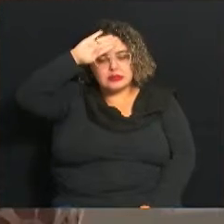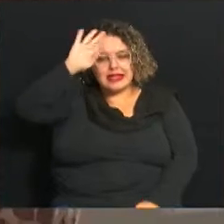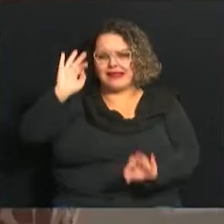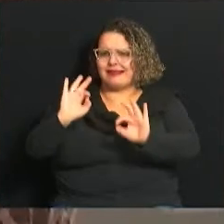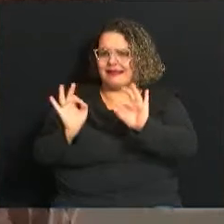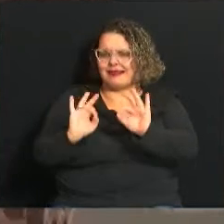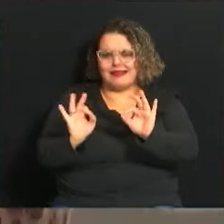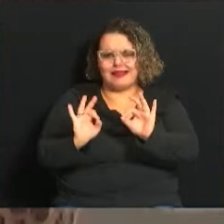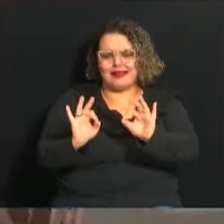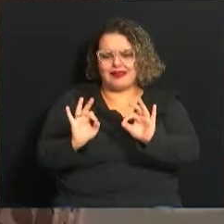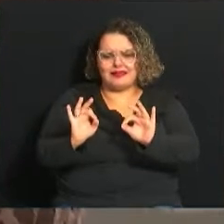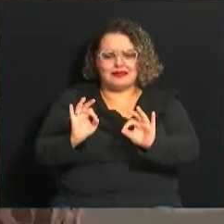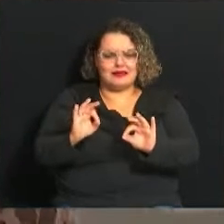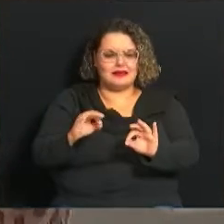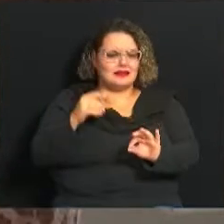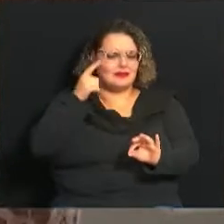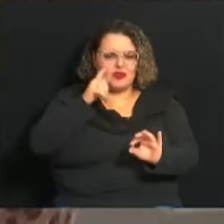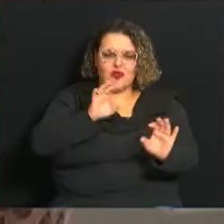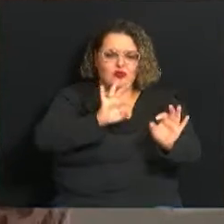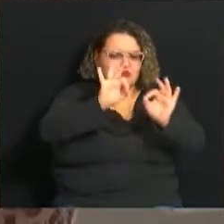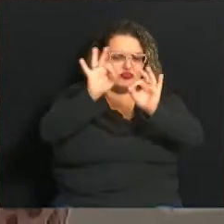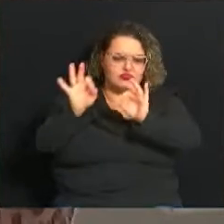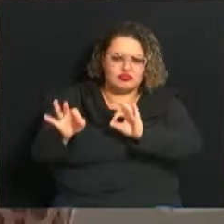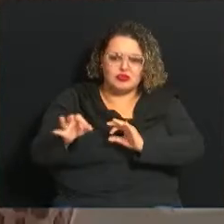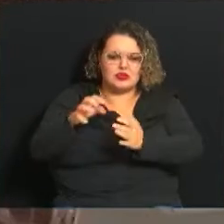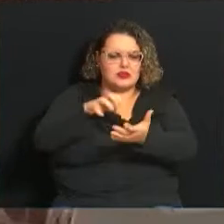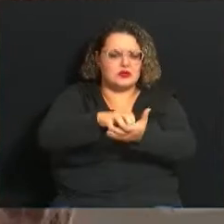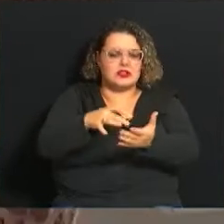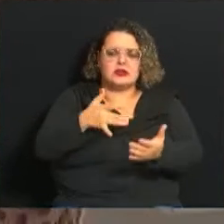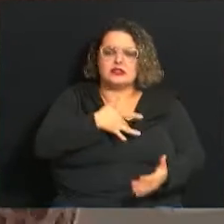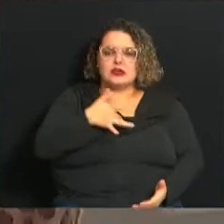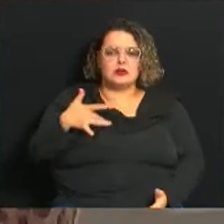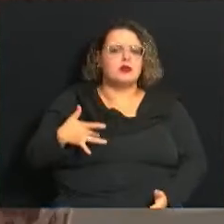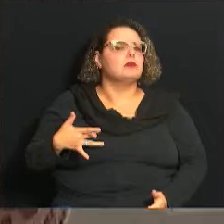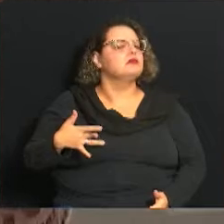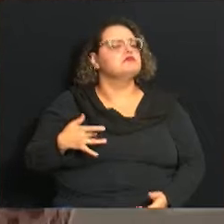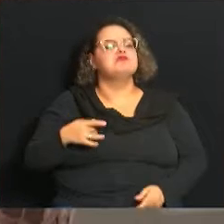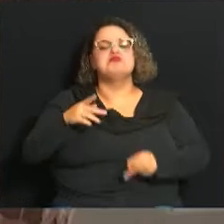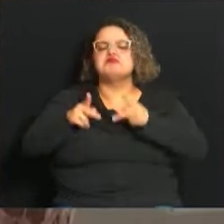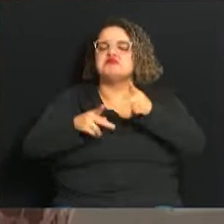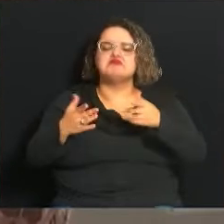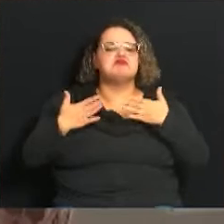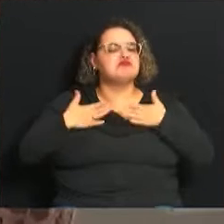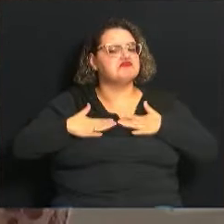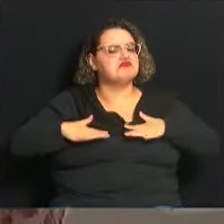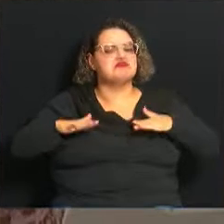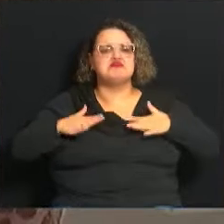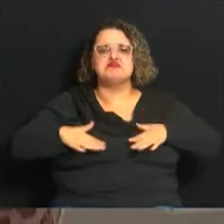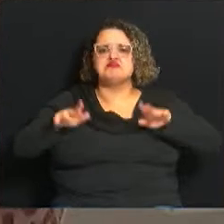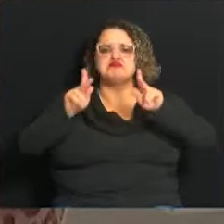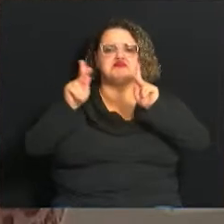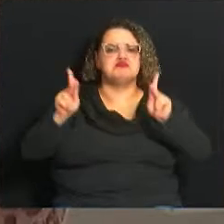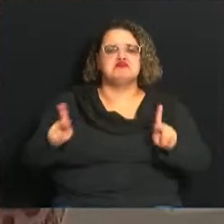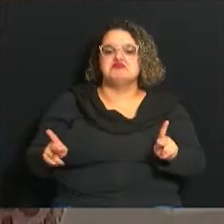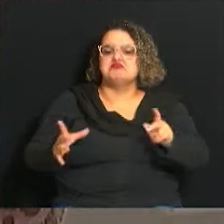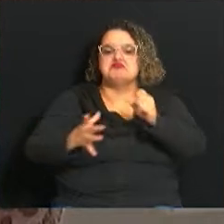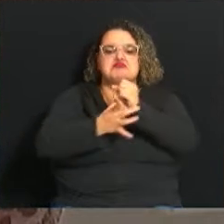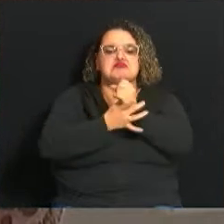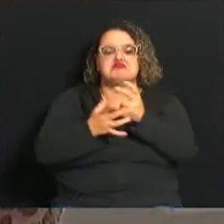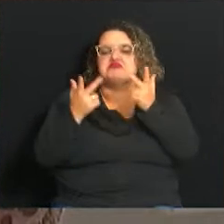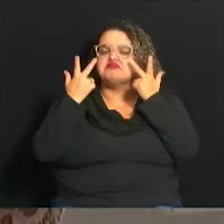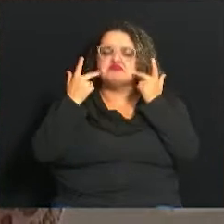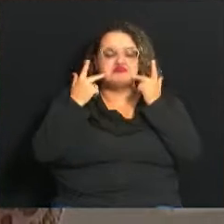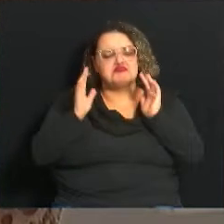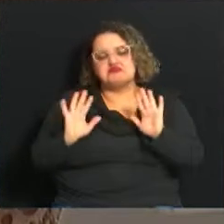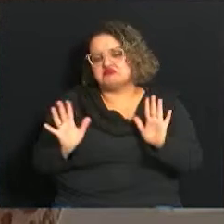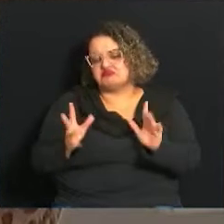não acompanhe de pertinho no centro de saúde, então a população pode ficar totalmente tranquila em relação à segurança e eficácia da vacina. Bom,